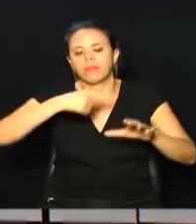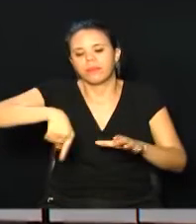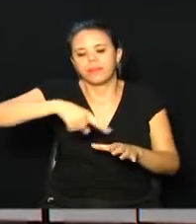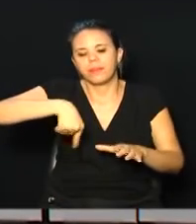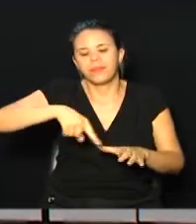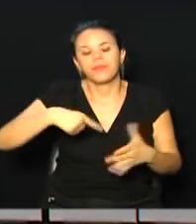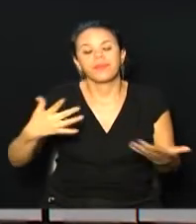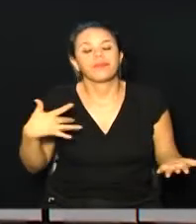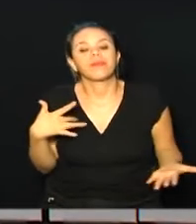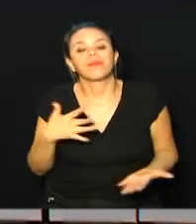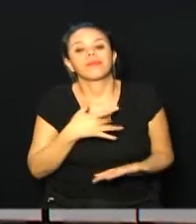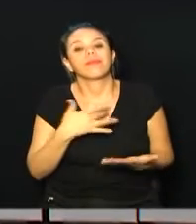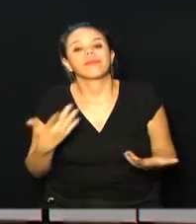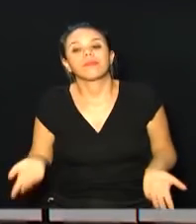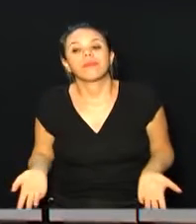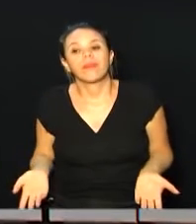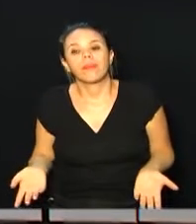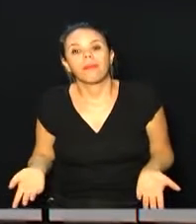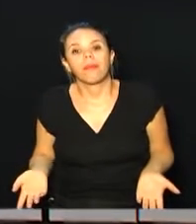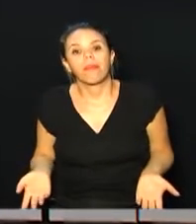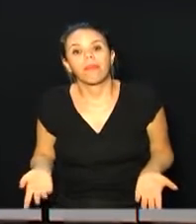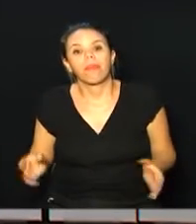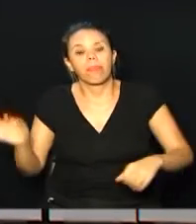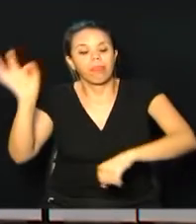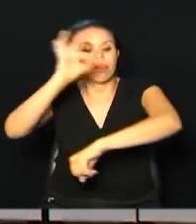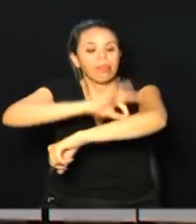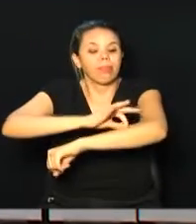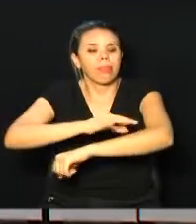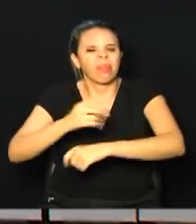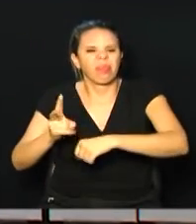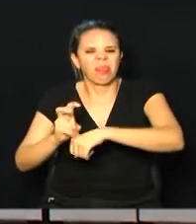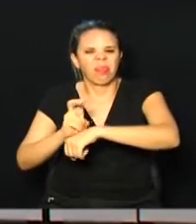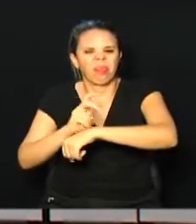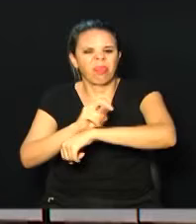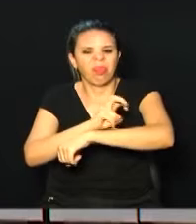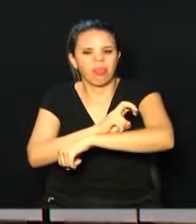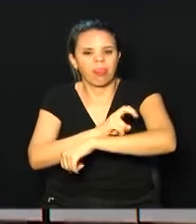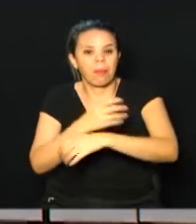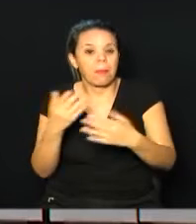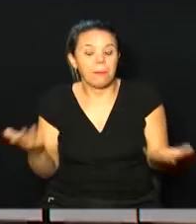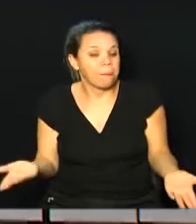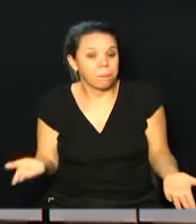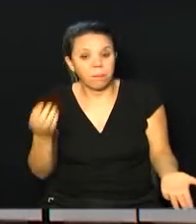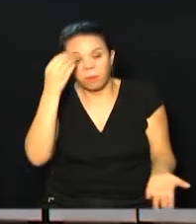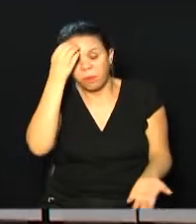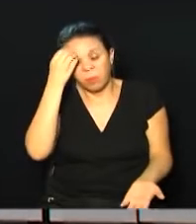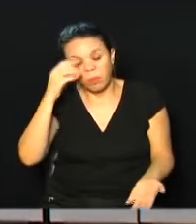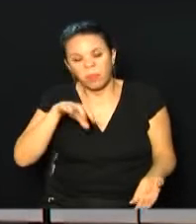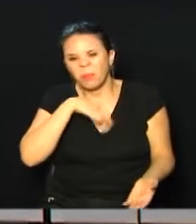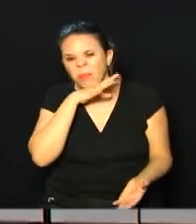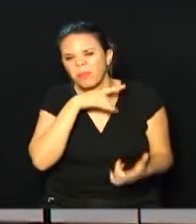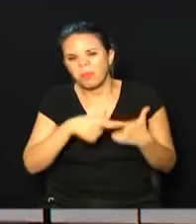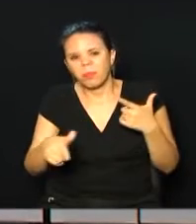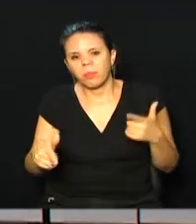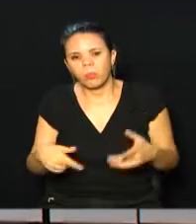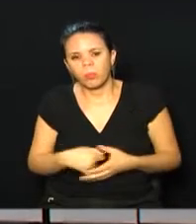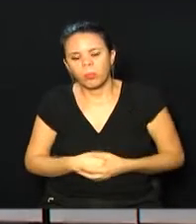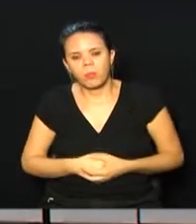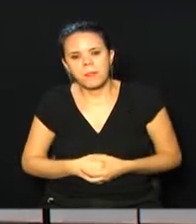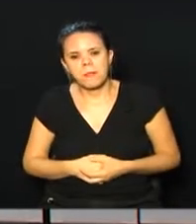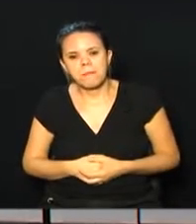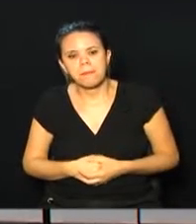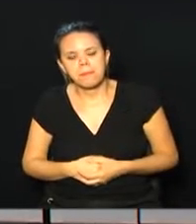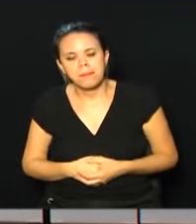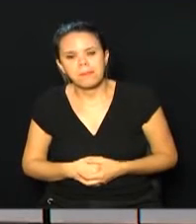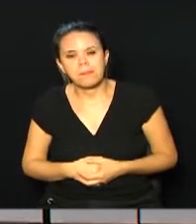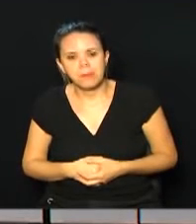mas e a saúde? A dengue. A dengue, escorpião, né? Então a gente tem animais peçonhentos, a dengue,